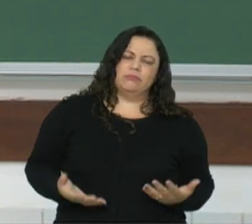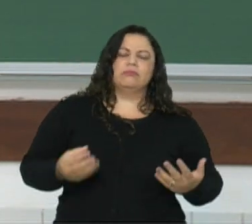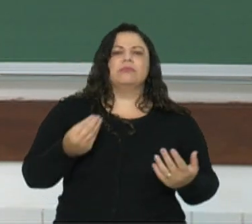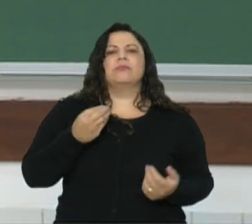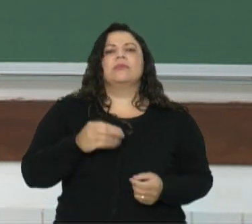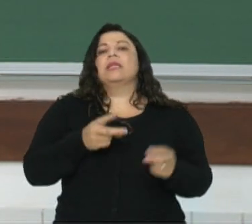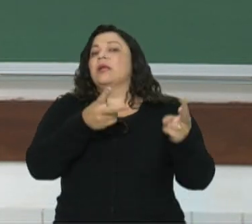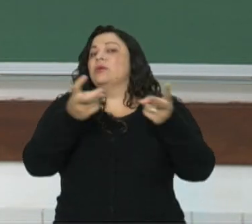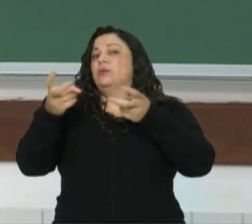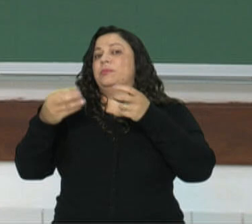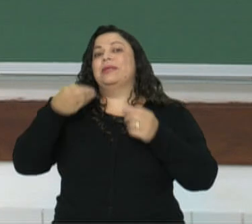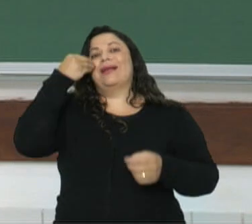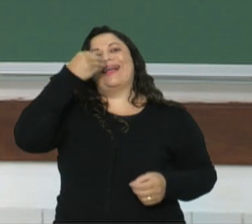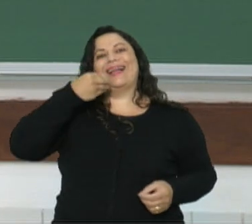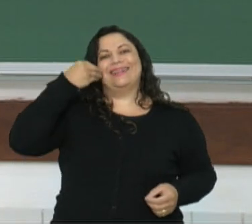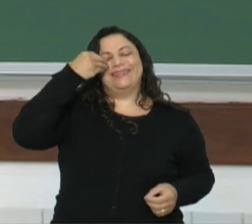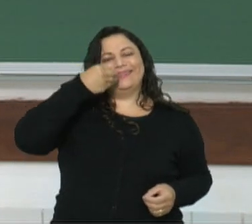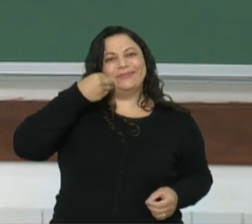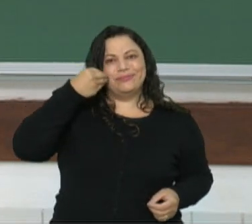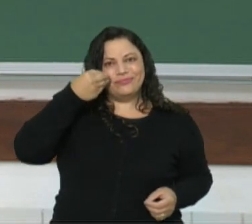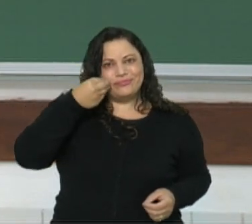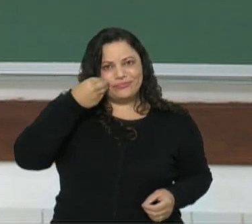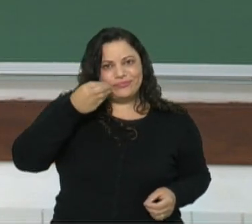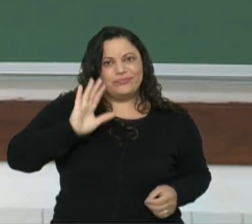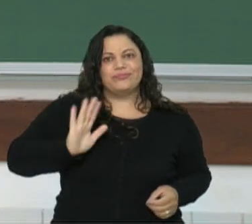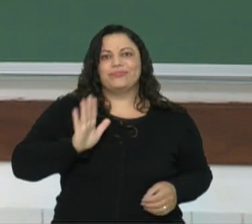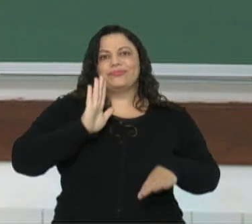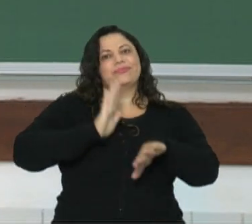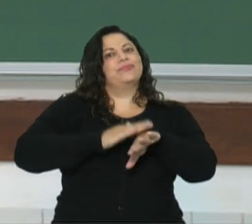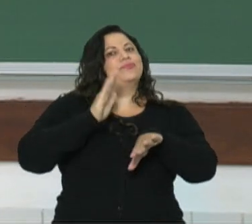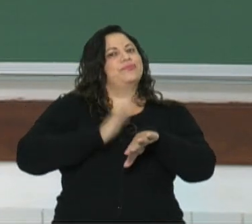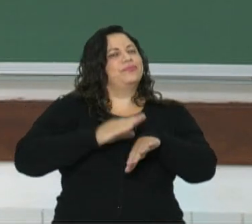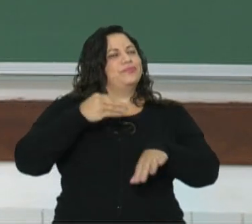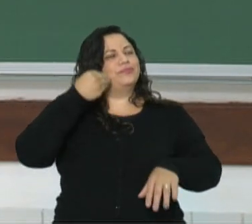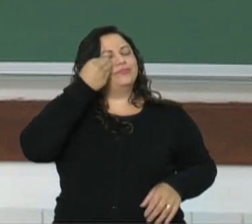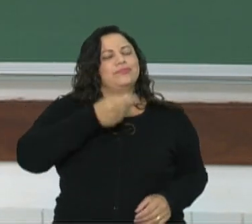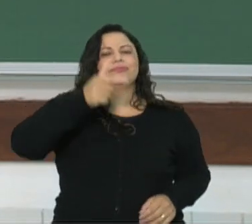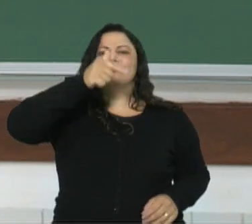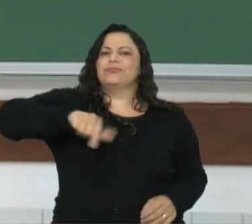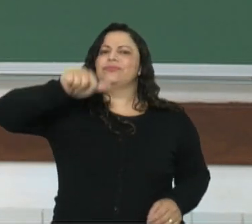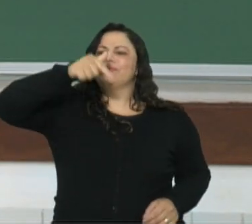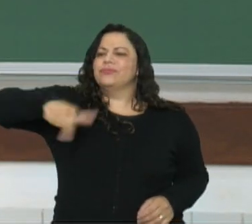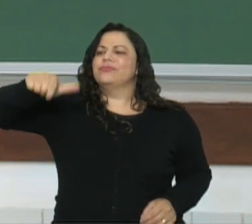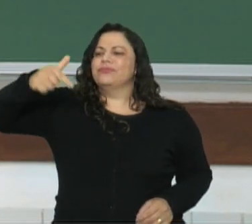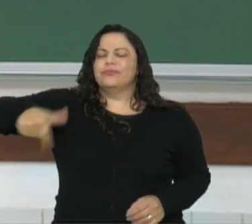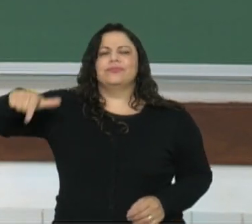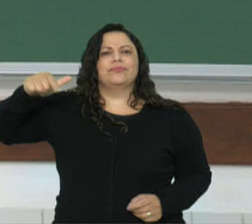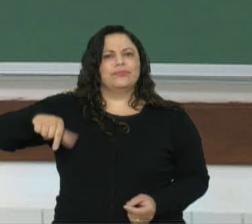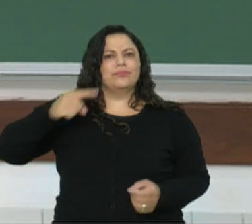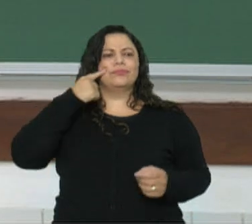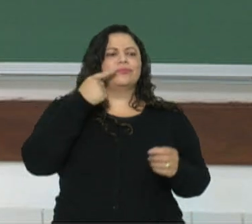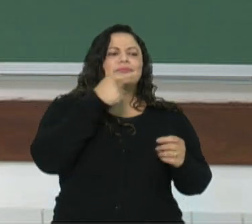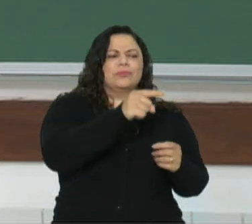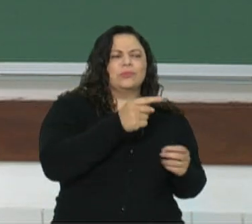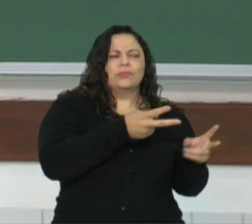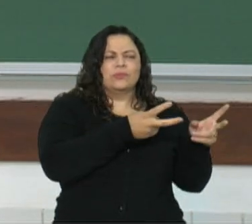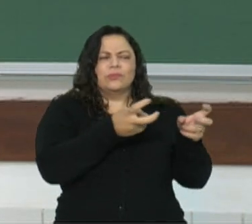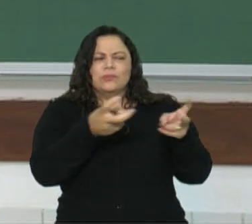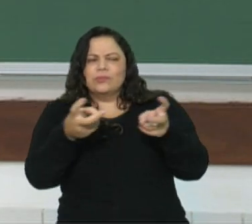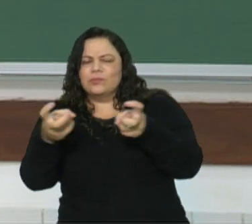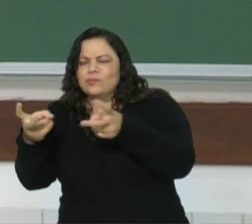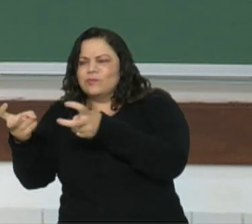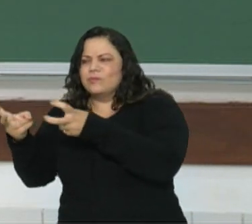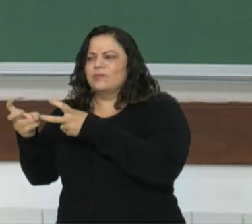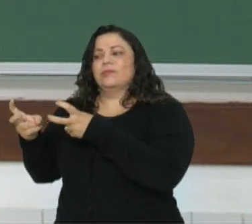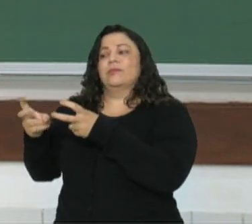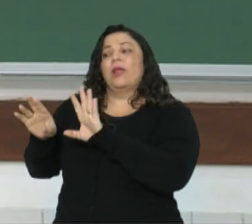experiência. E a experiência é estar sempre de novo olhando os particulares, para daí a pouco eu poder